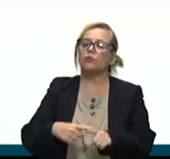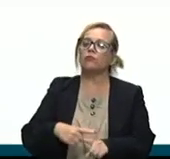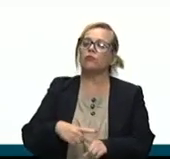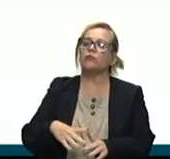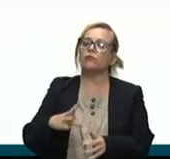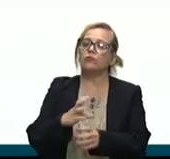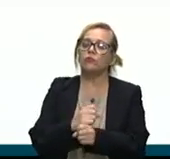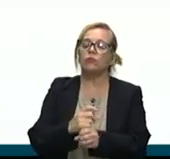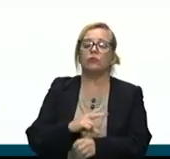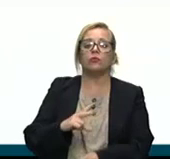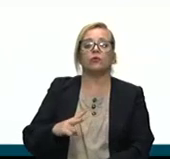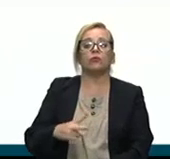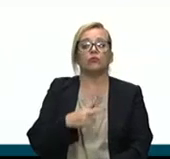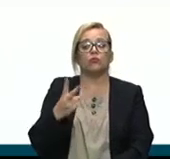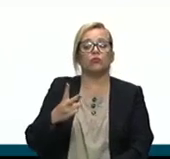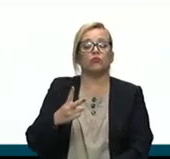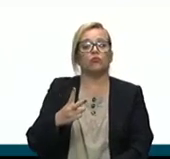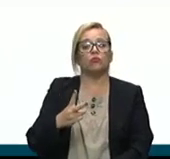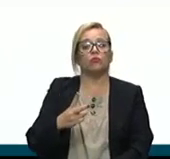então, dois valores,